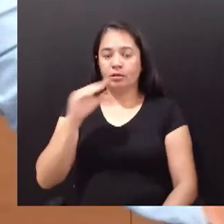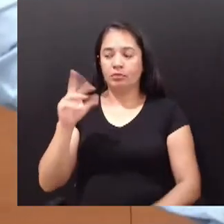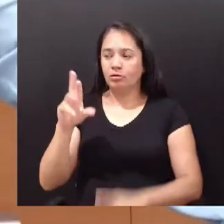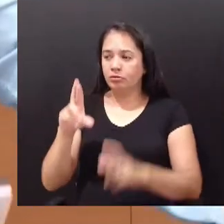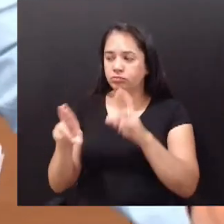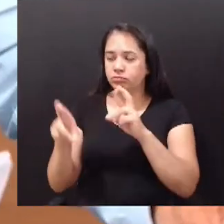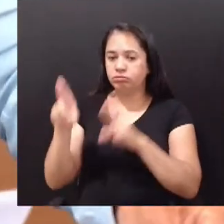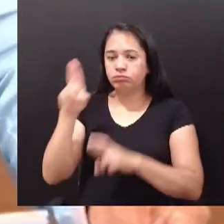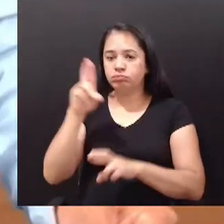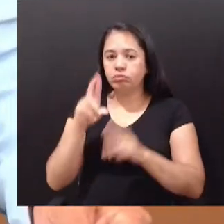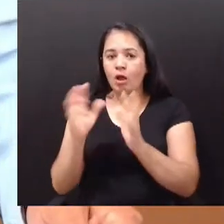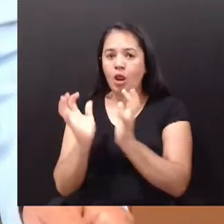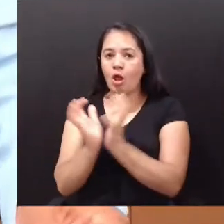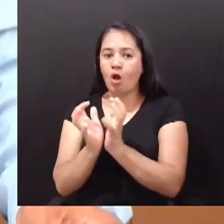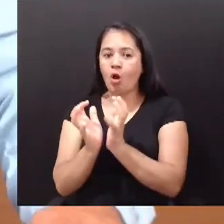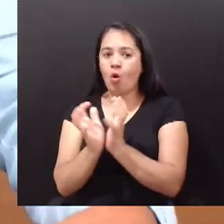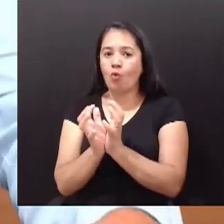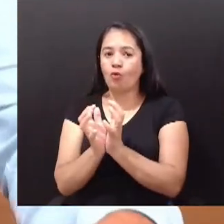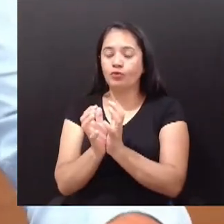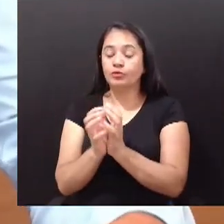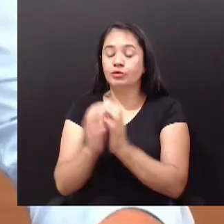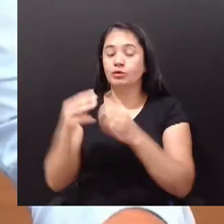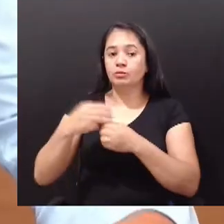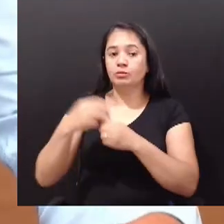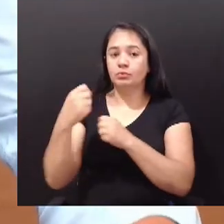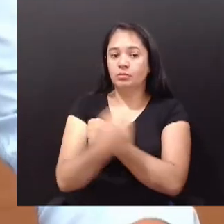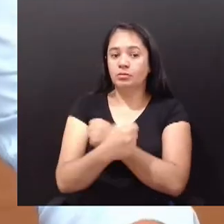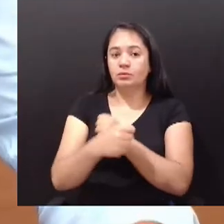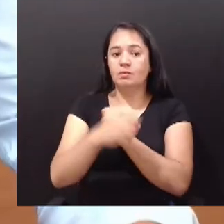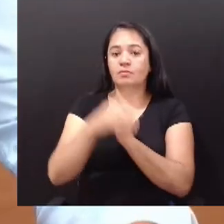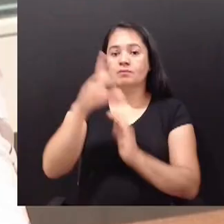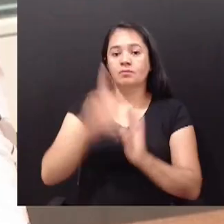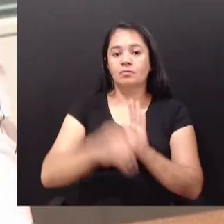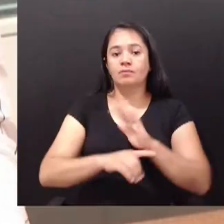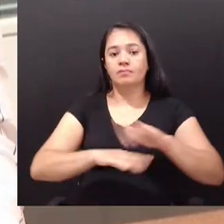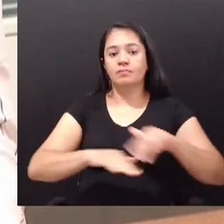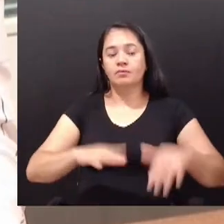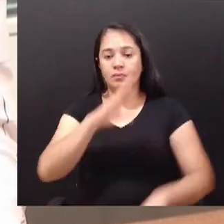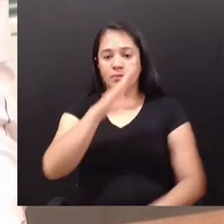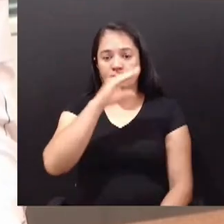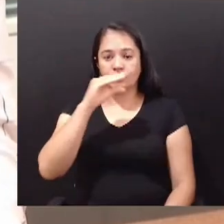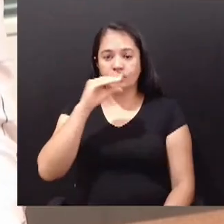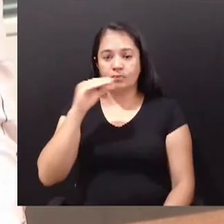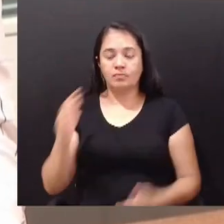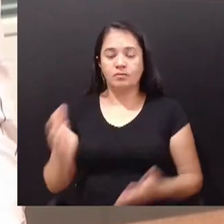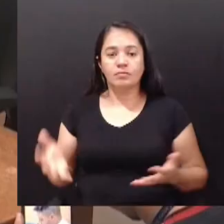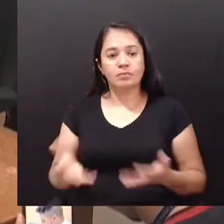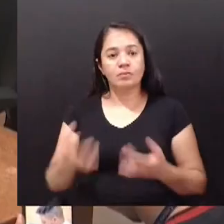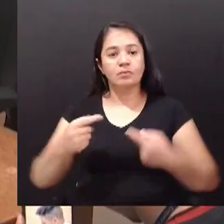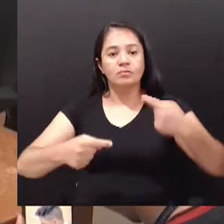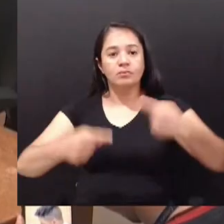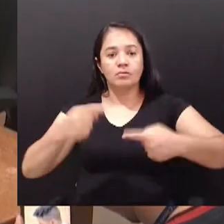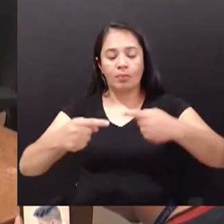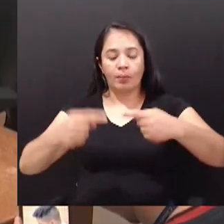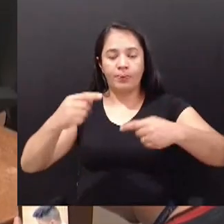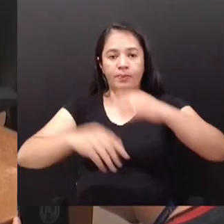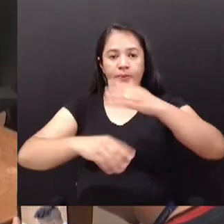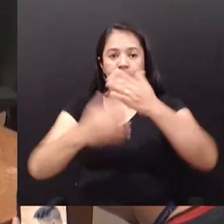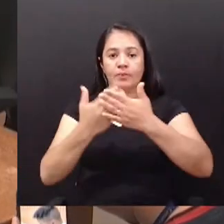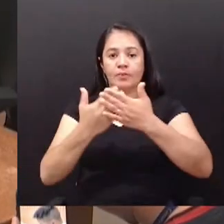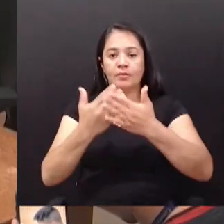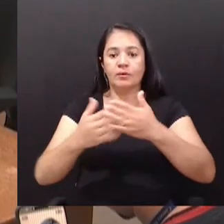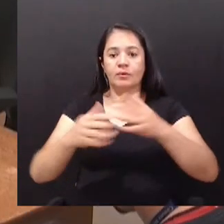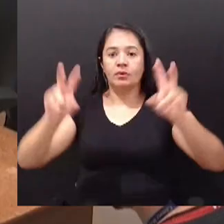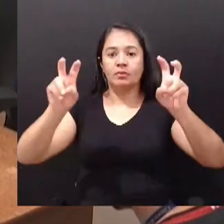de Defesa dos Direitos da Criança e do Adolescente e promover debates e estudos sobre o tema. Quero aqui dizer que é